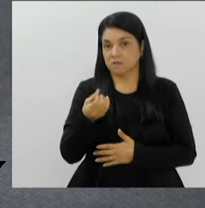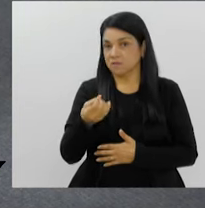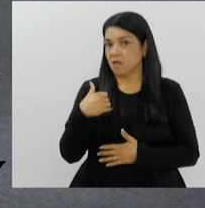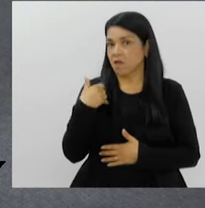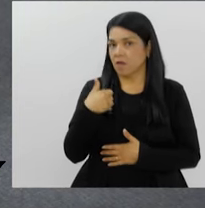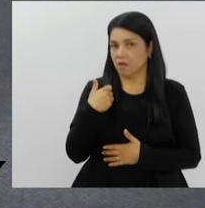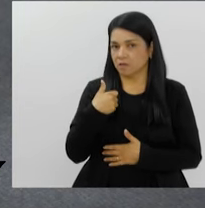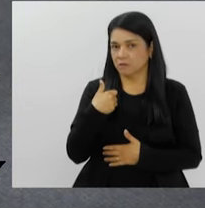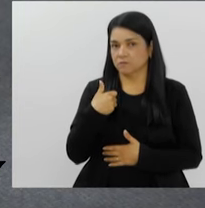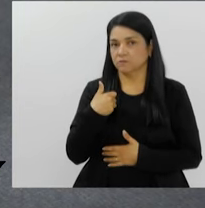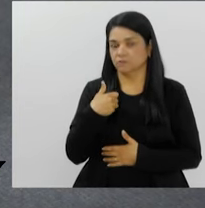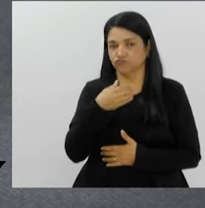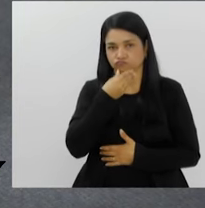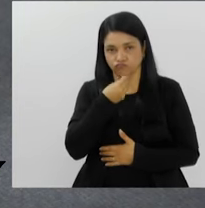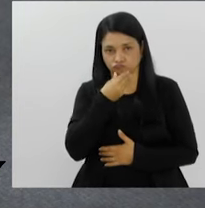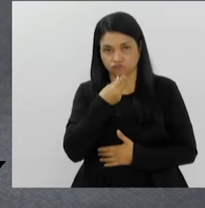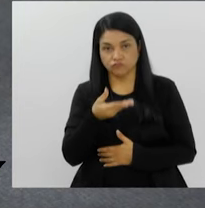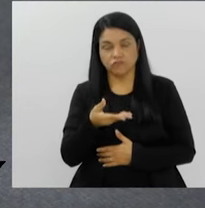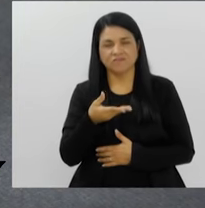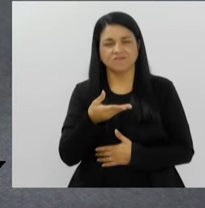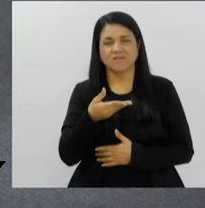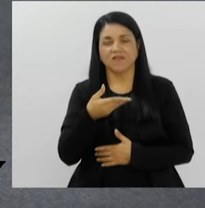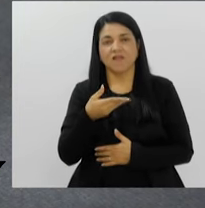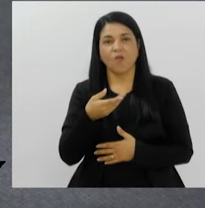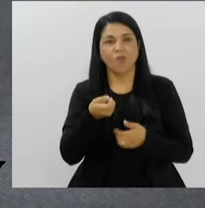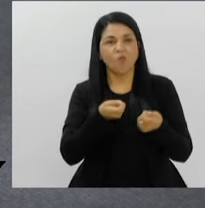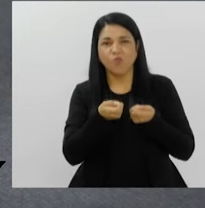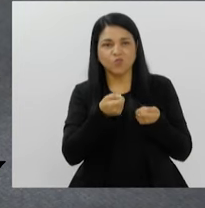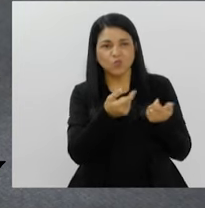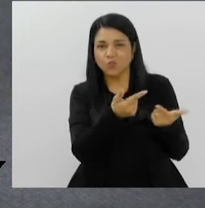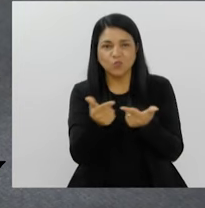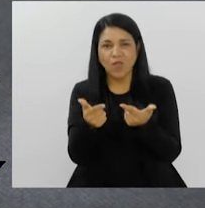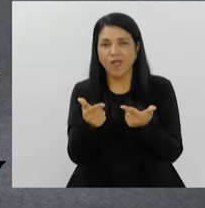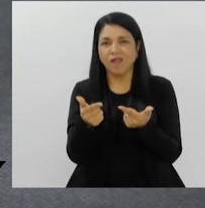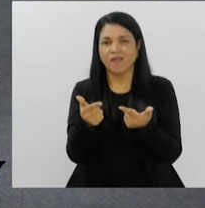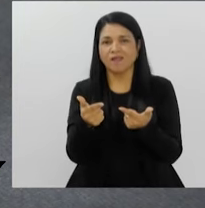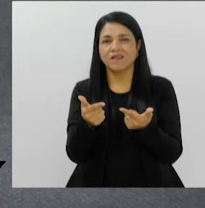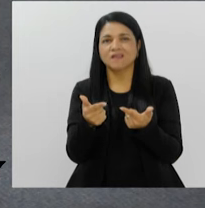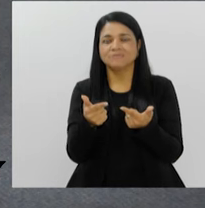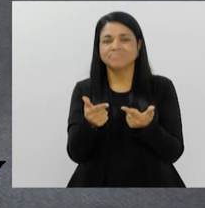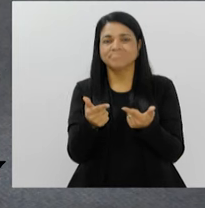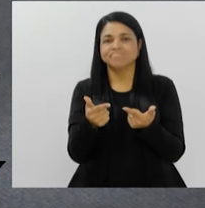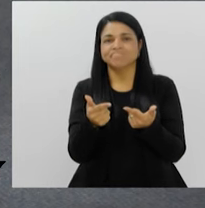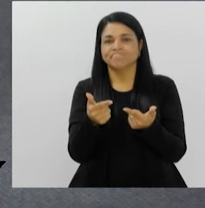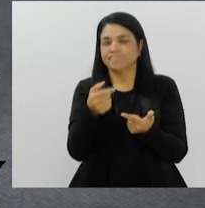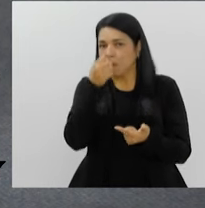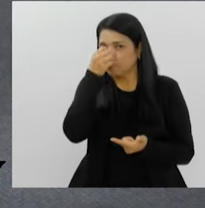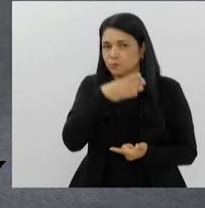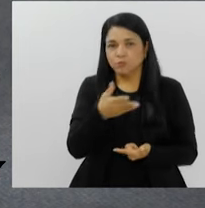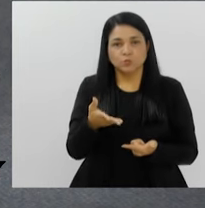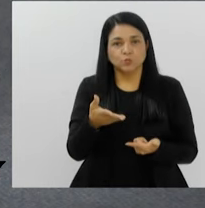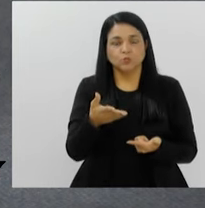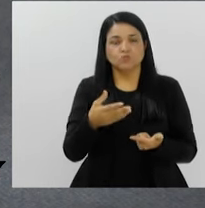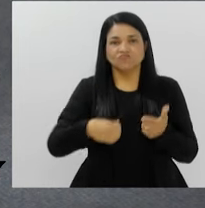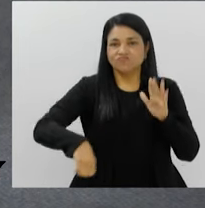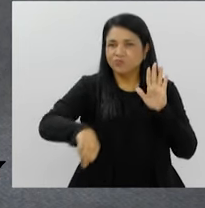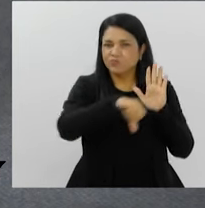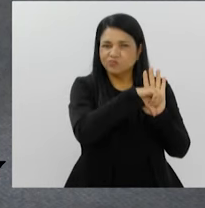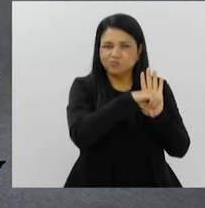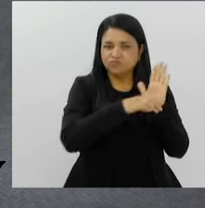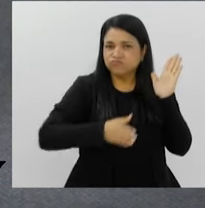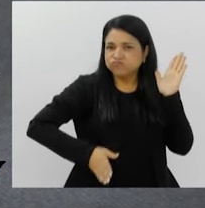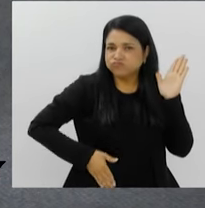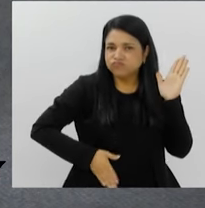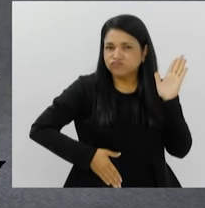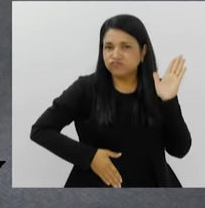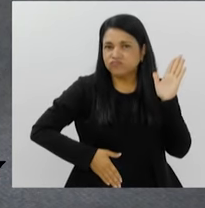e é lamentável, é um descontrole muito grande que está tendo, os marginais